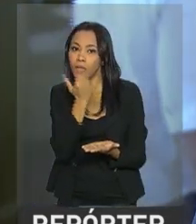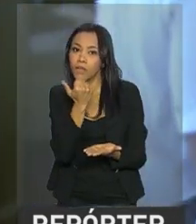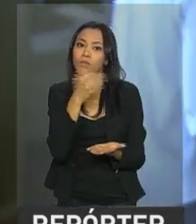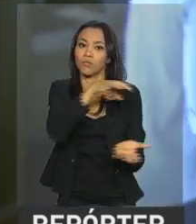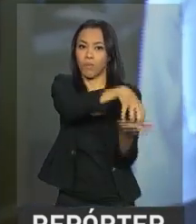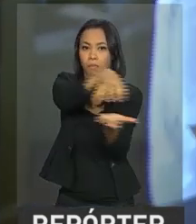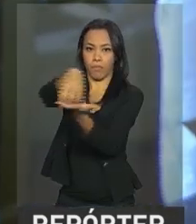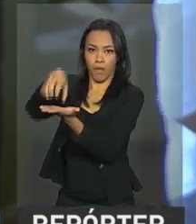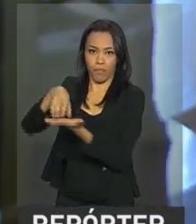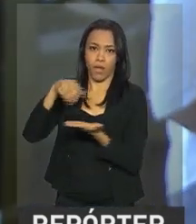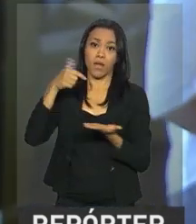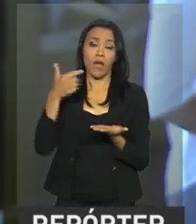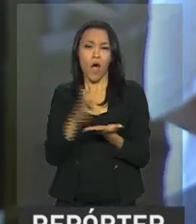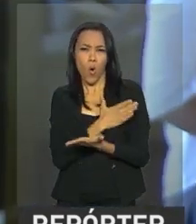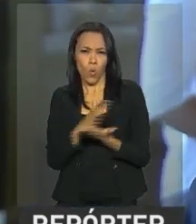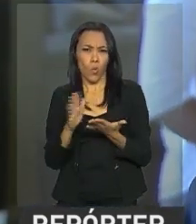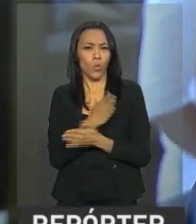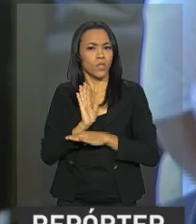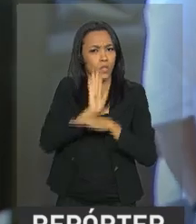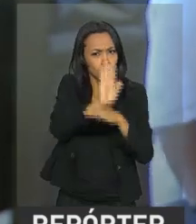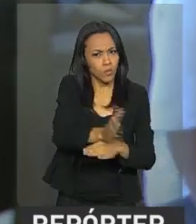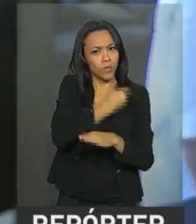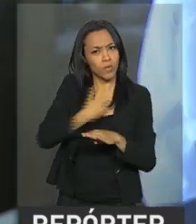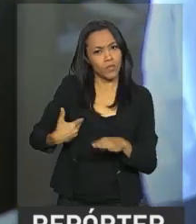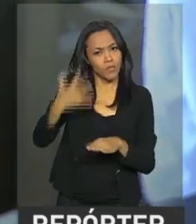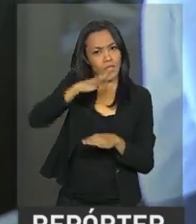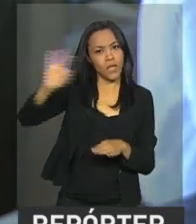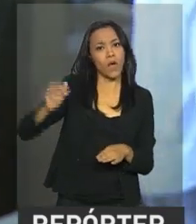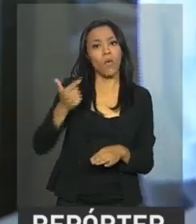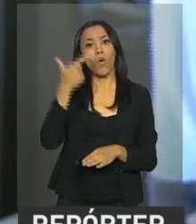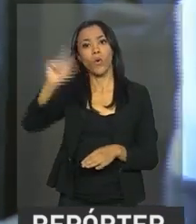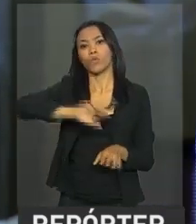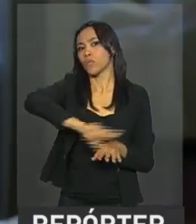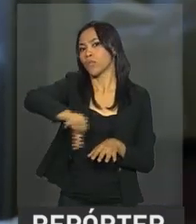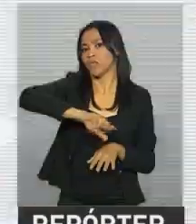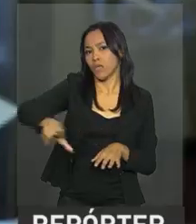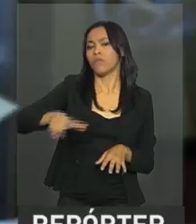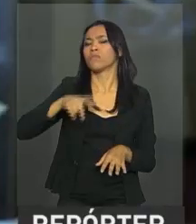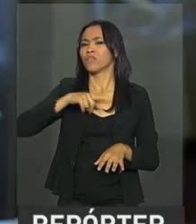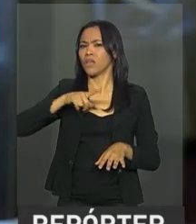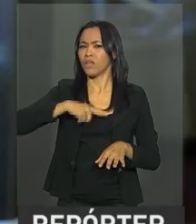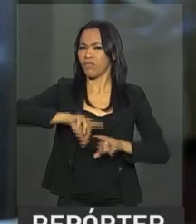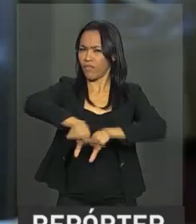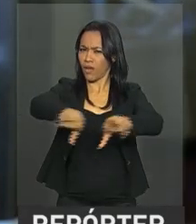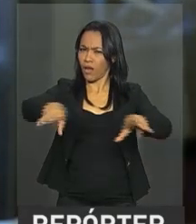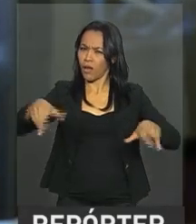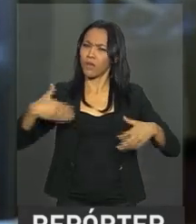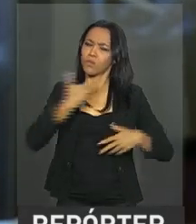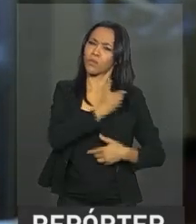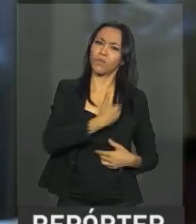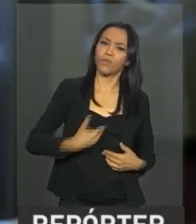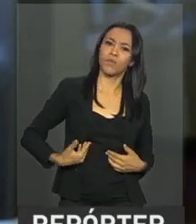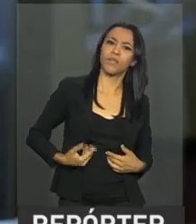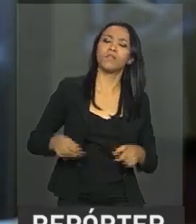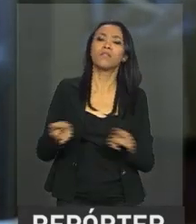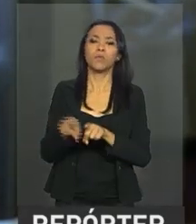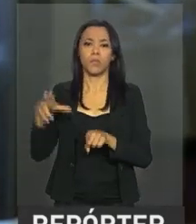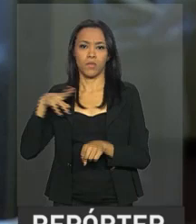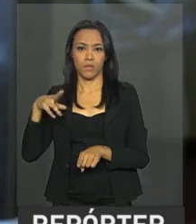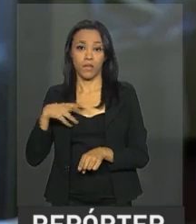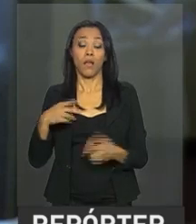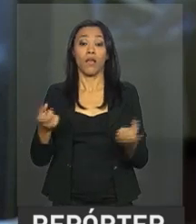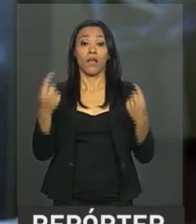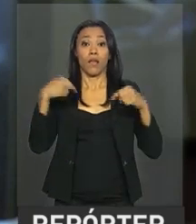alguns com a participação do governo federal, outros não, entre públicos e privados. Nós temos experiências, bancos